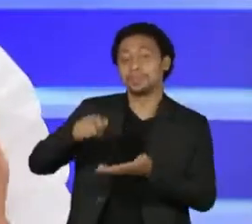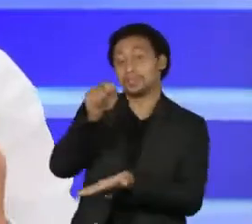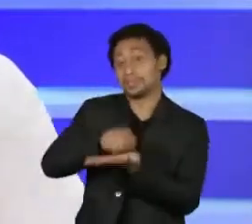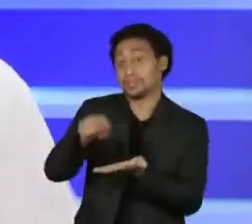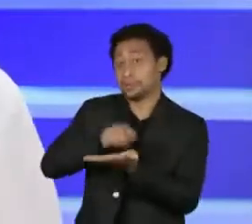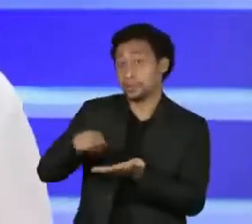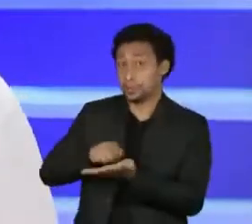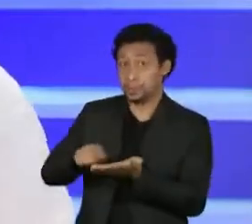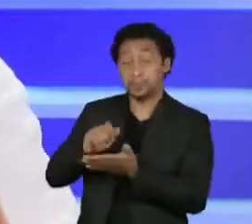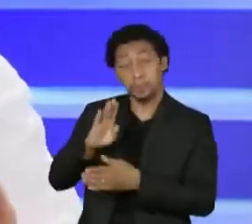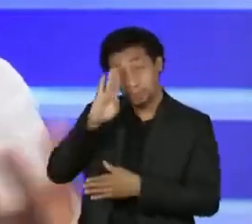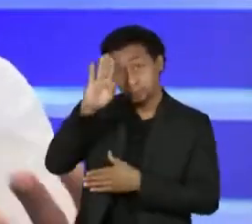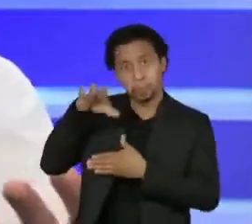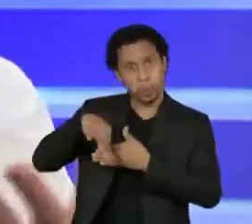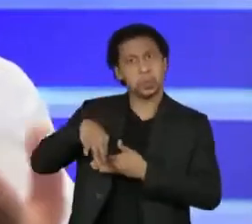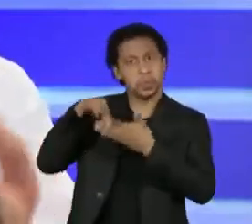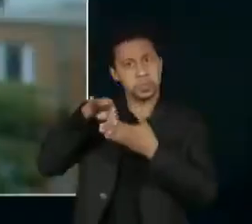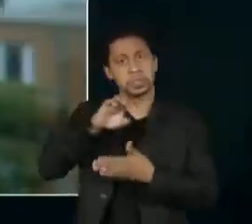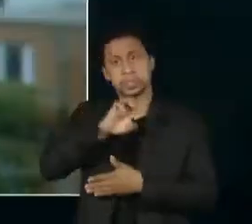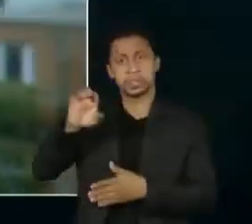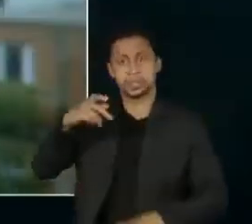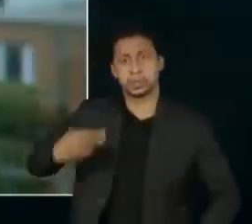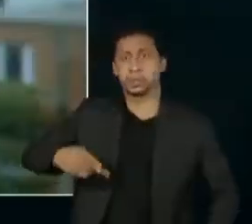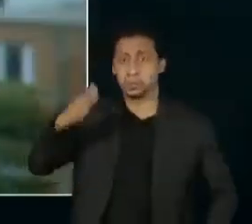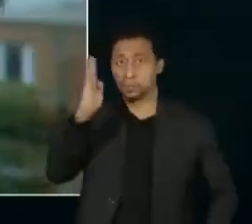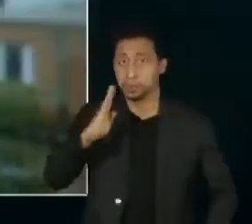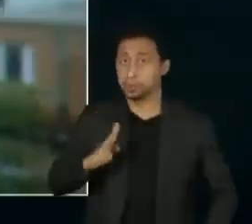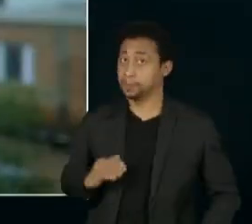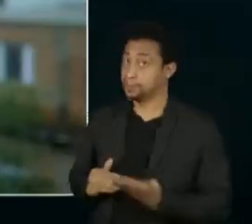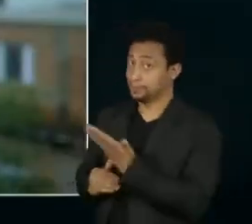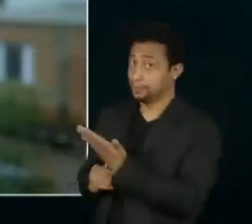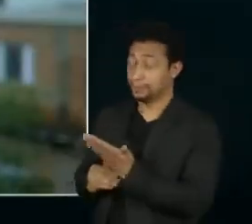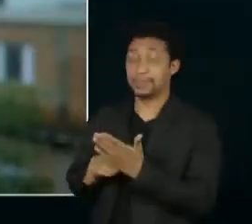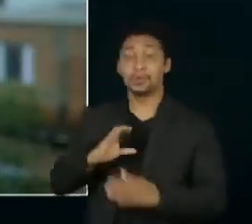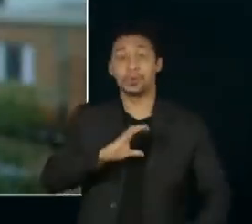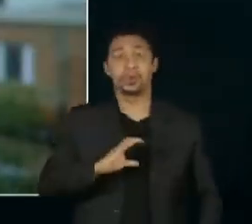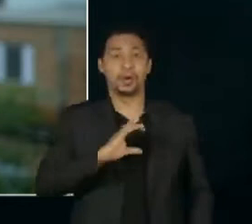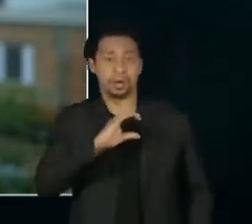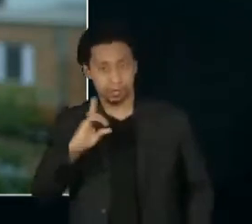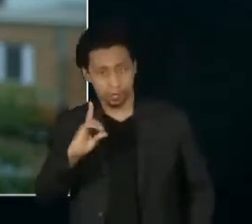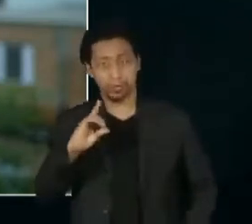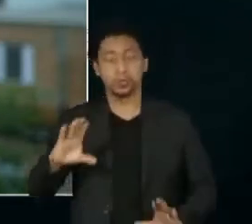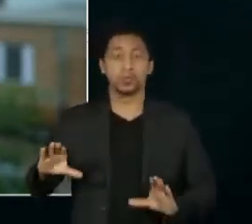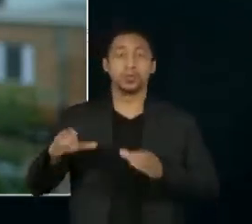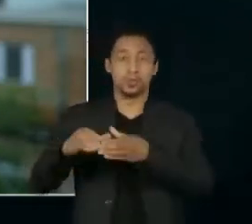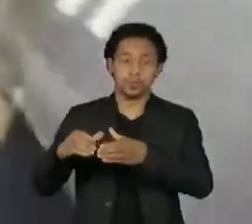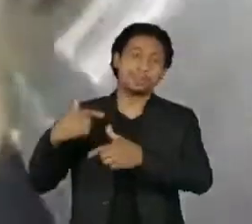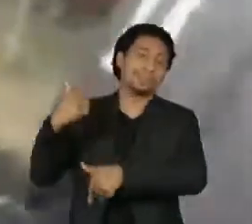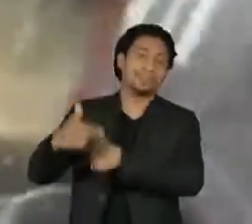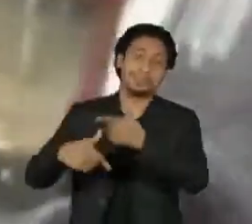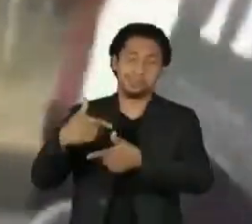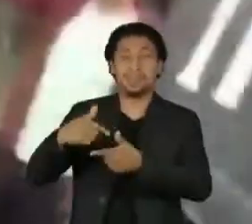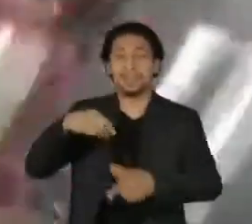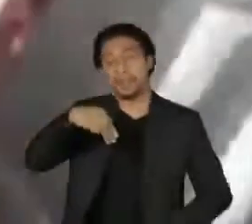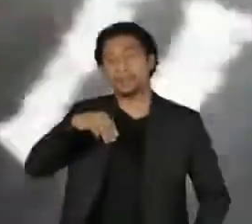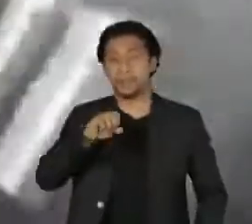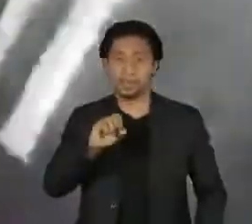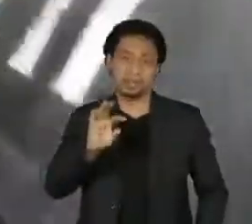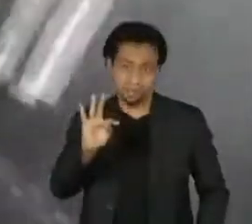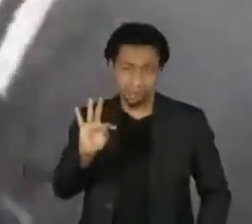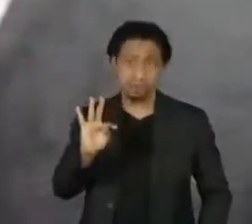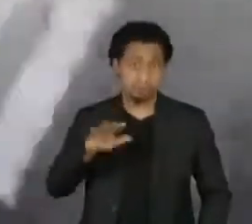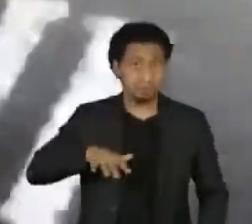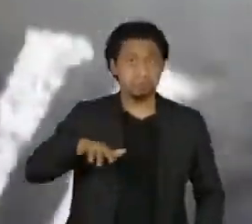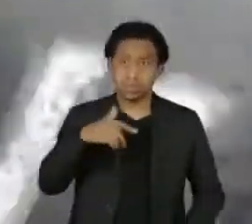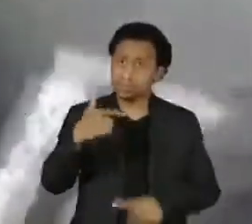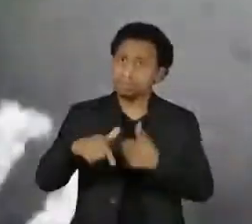dos principais líderes de esquerda do país, faz parte da coordenação do Movimento dos Trabalhadores Sem Teto. Já foi preso e